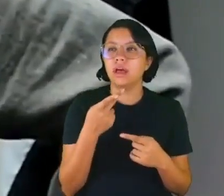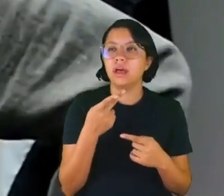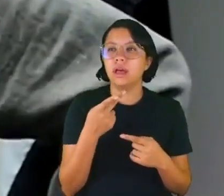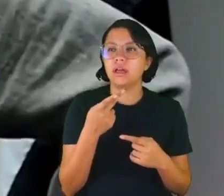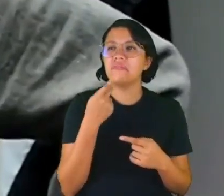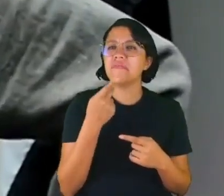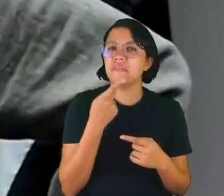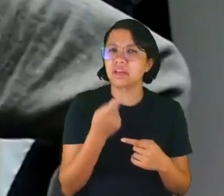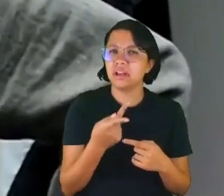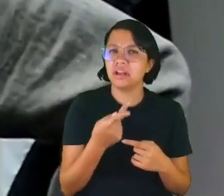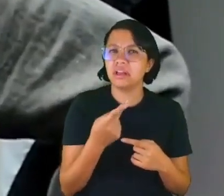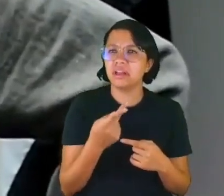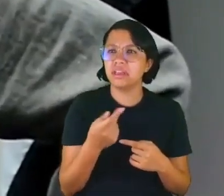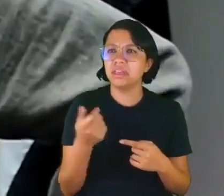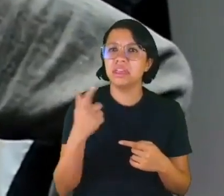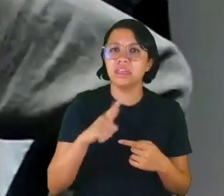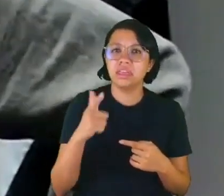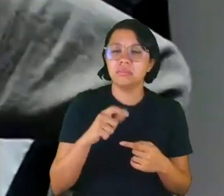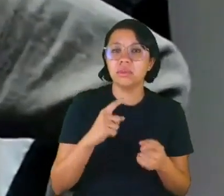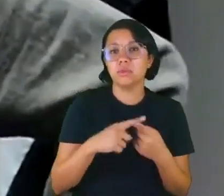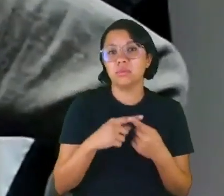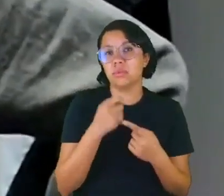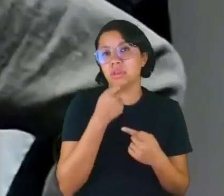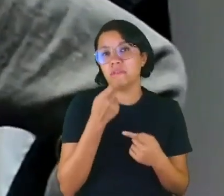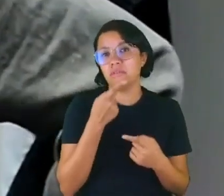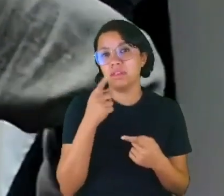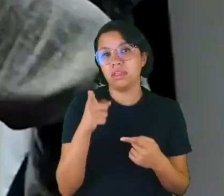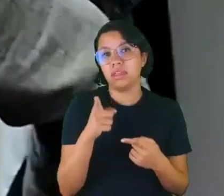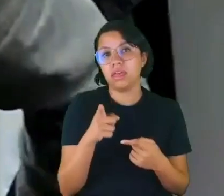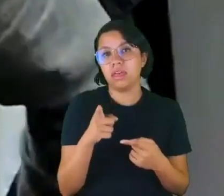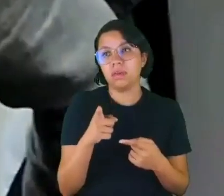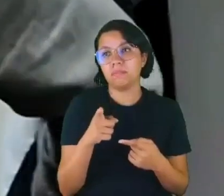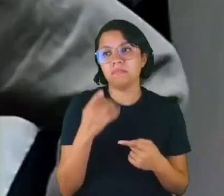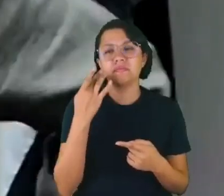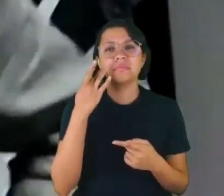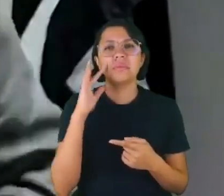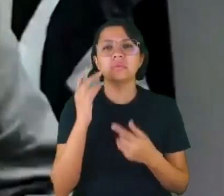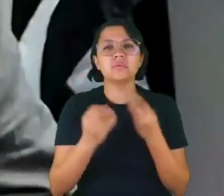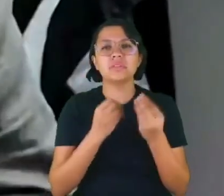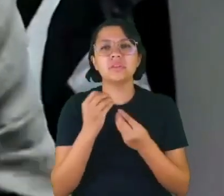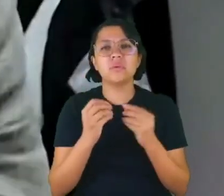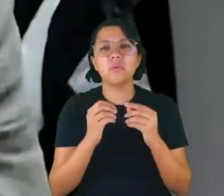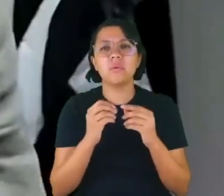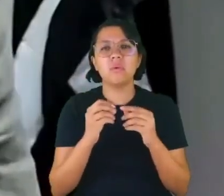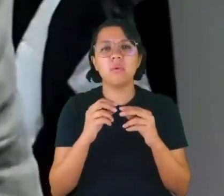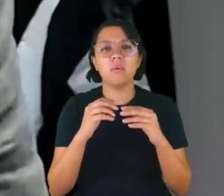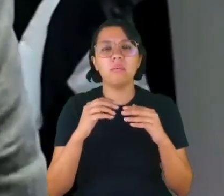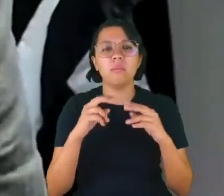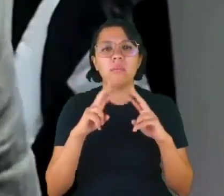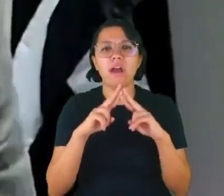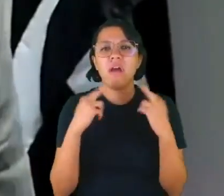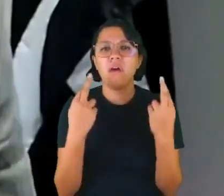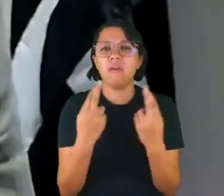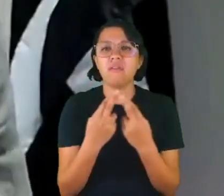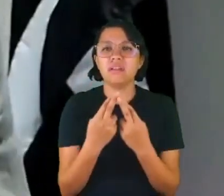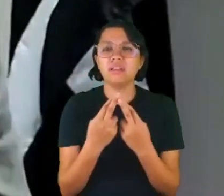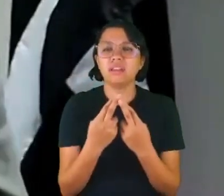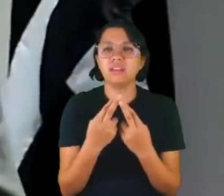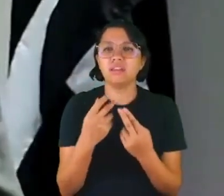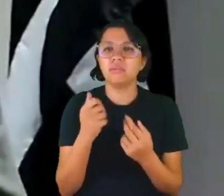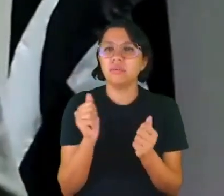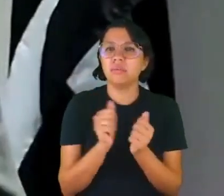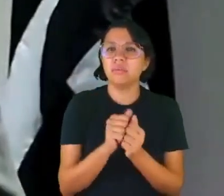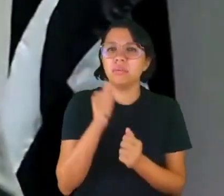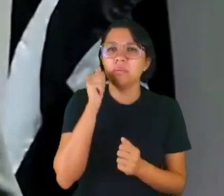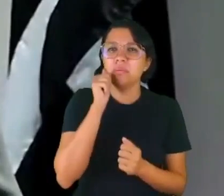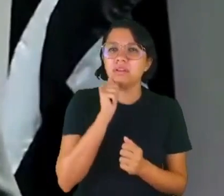com mulheres atuando na sessão, negam a possibilidade de uma mulher ter filho. Falei isso lá.